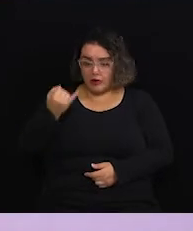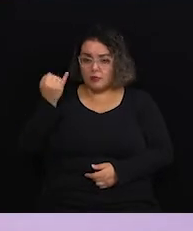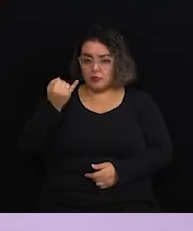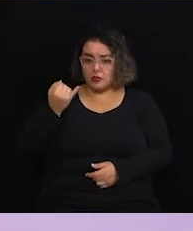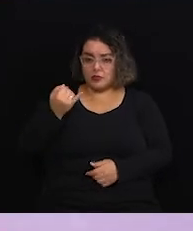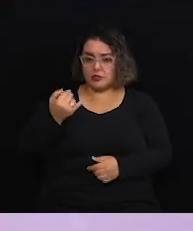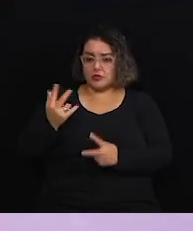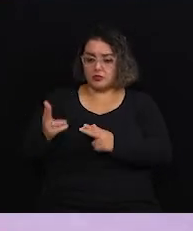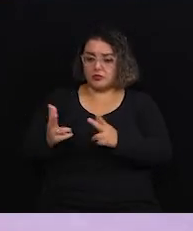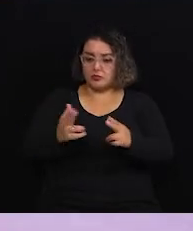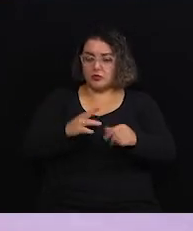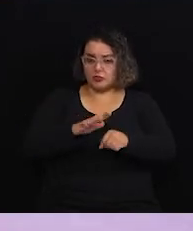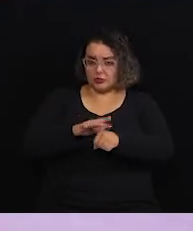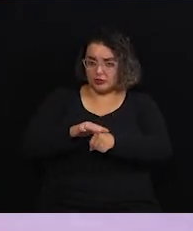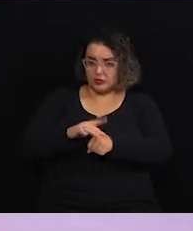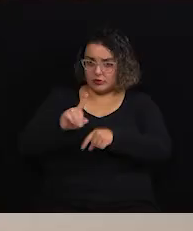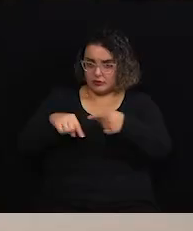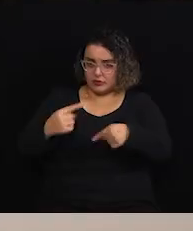como as demais doenças?